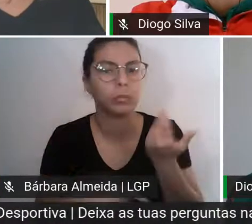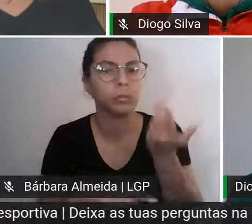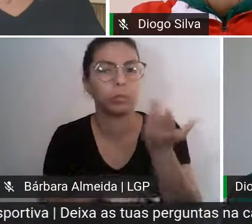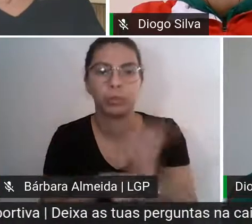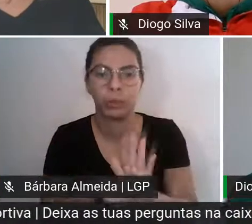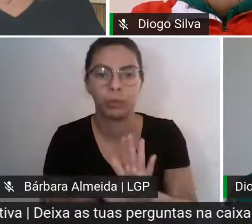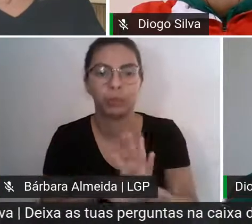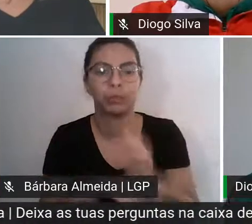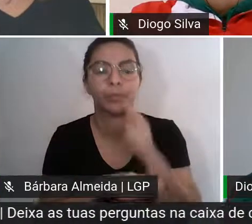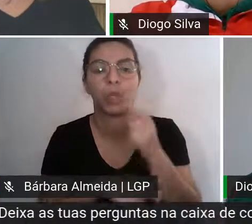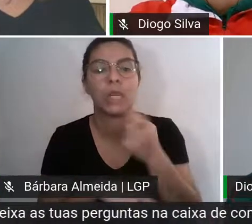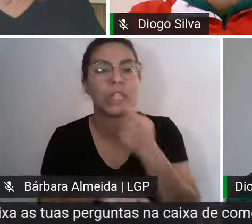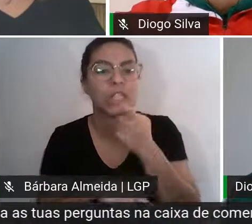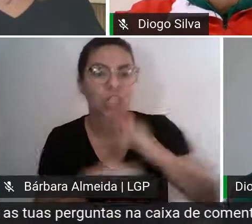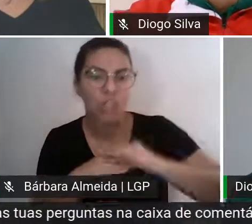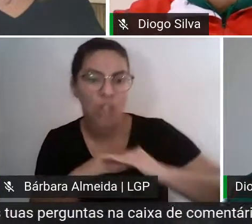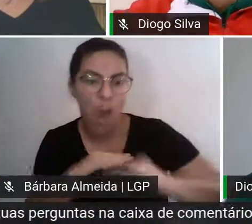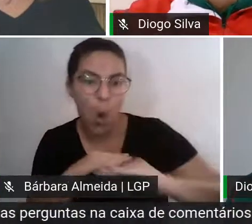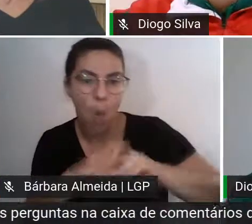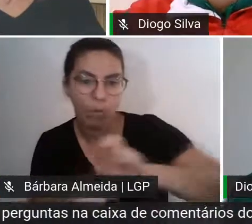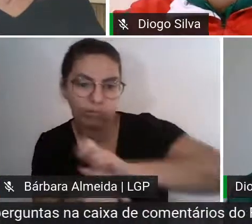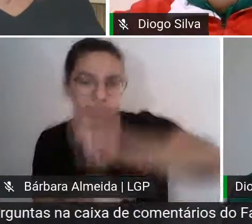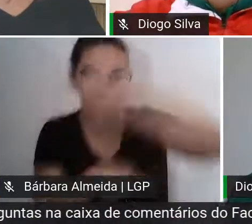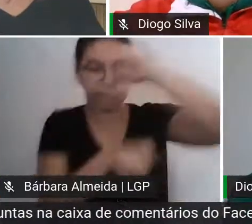chão para a cadeira e da cadeira para o chão,